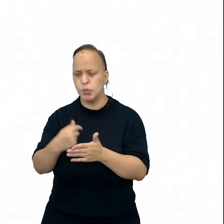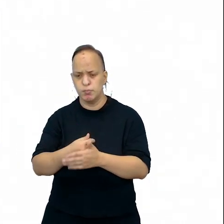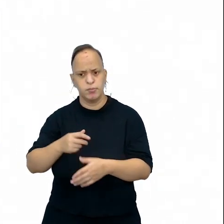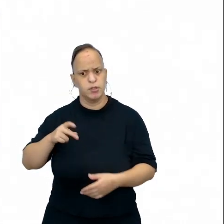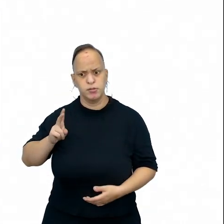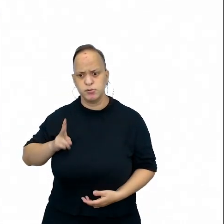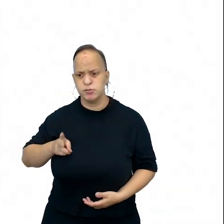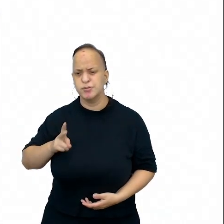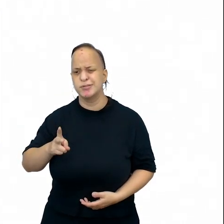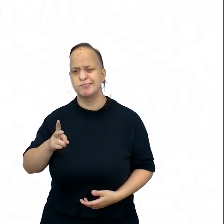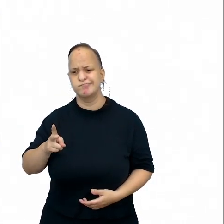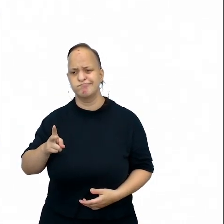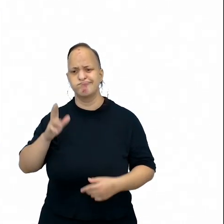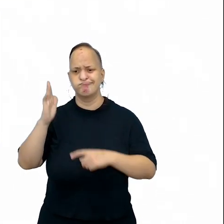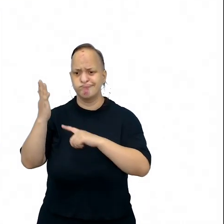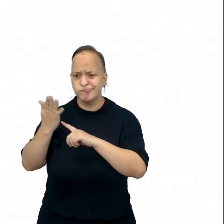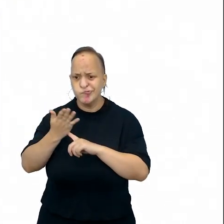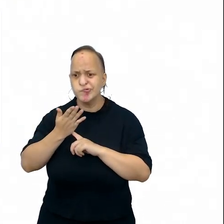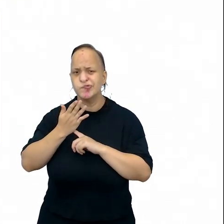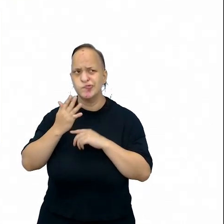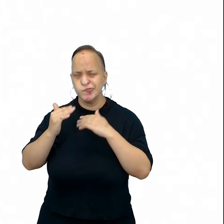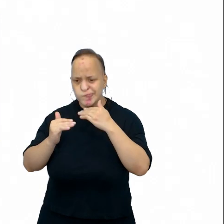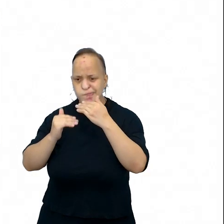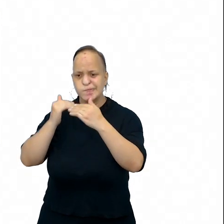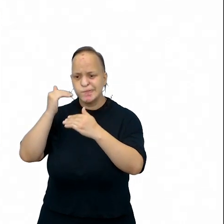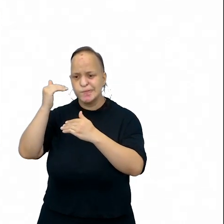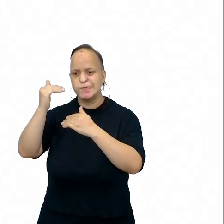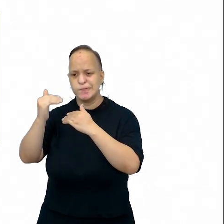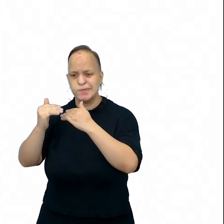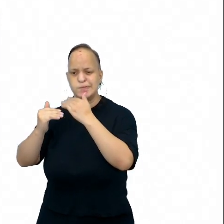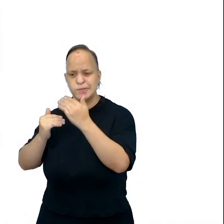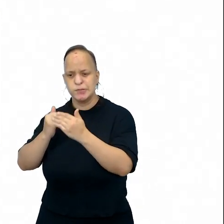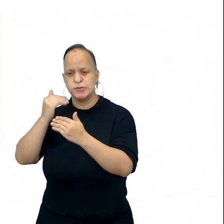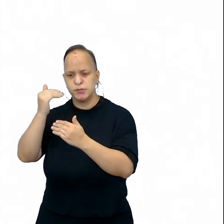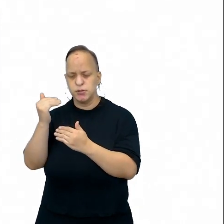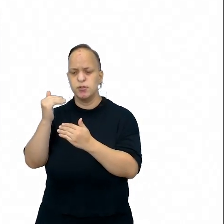conhecimentos prévios. Eles fazem, então, a verbalização das